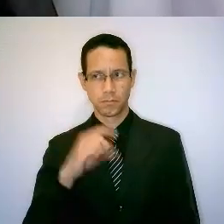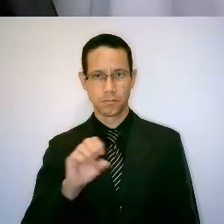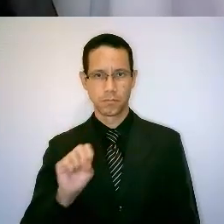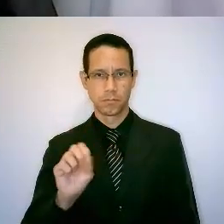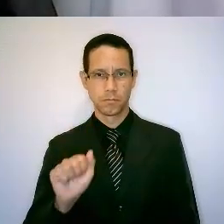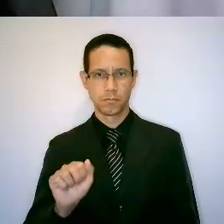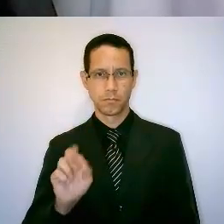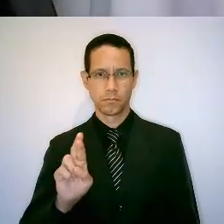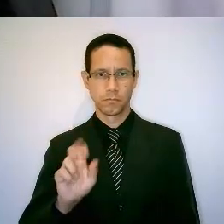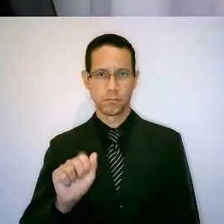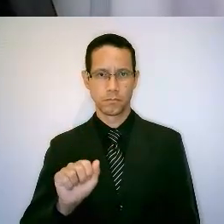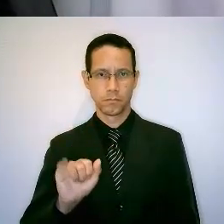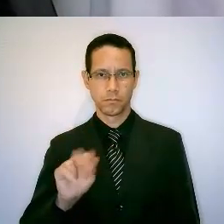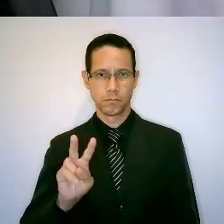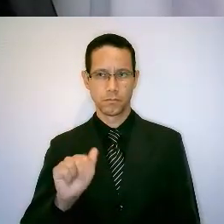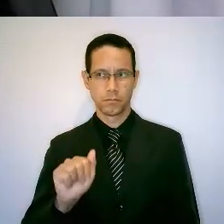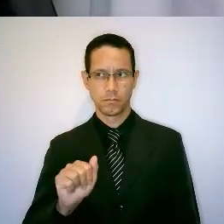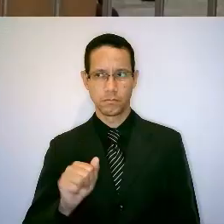não pode acontecer